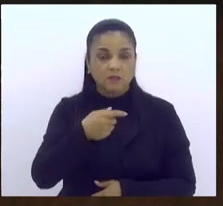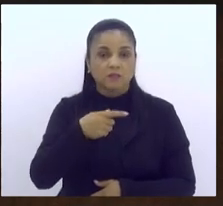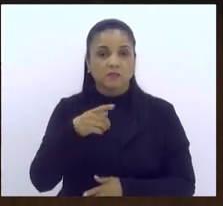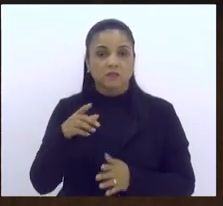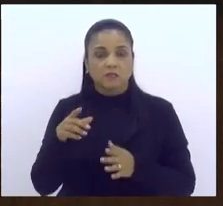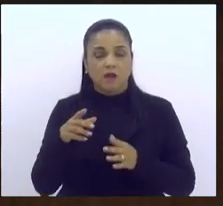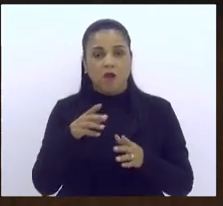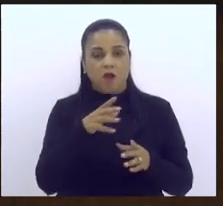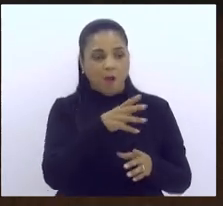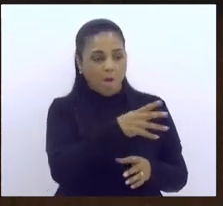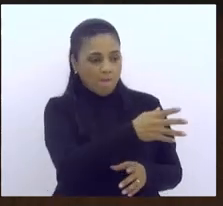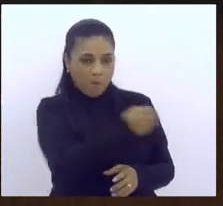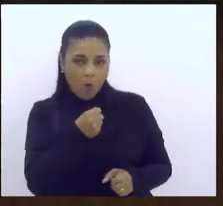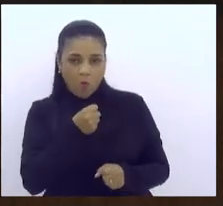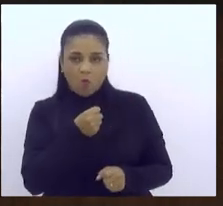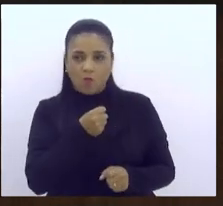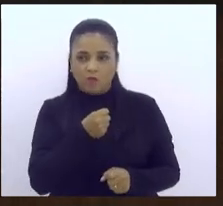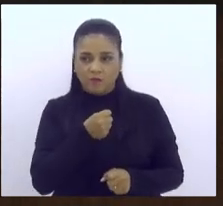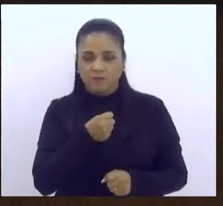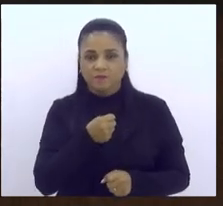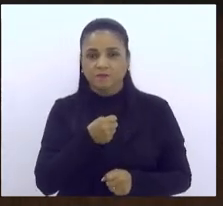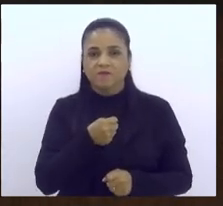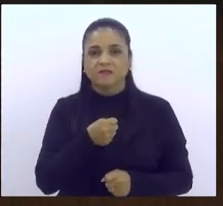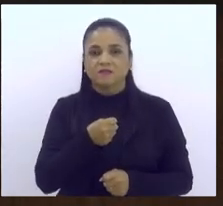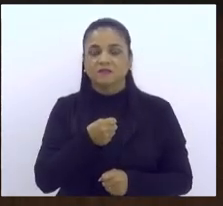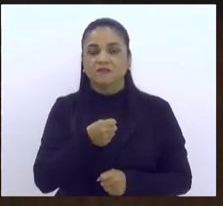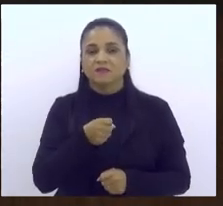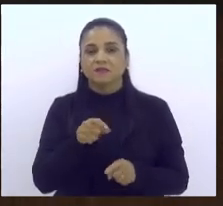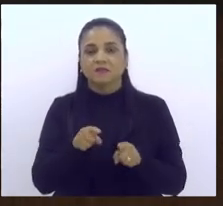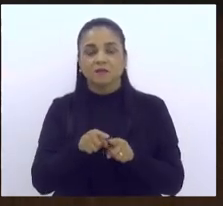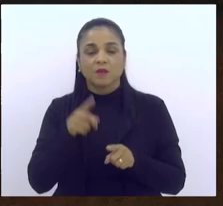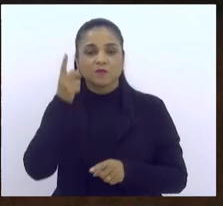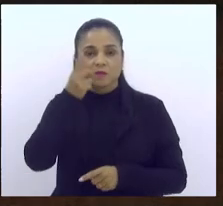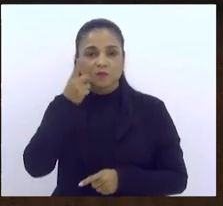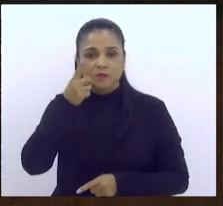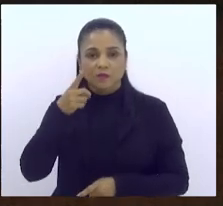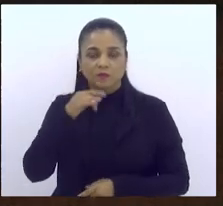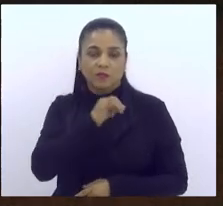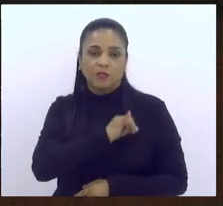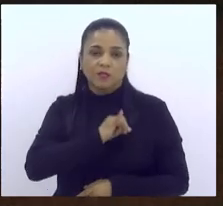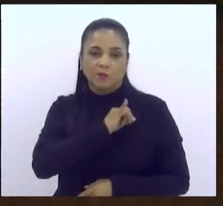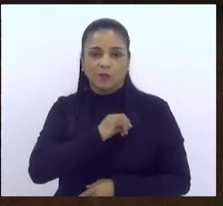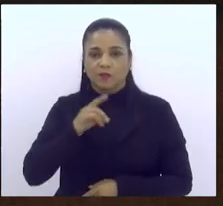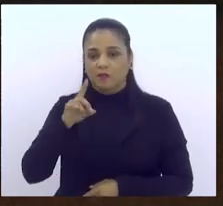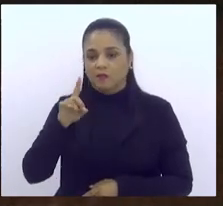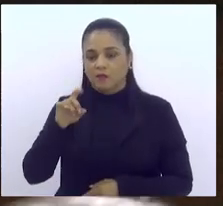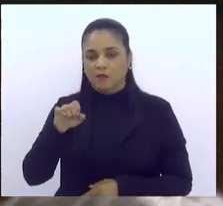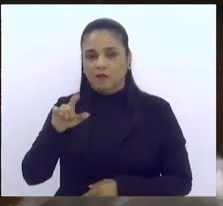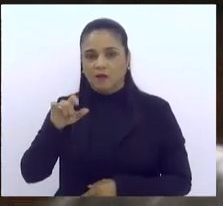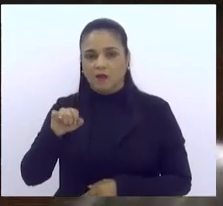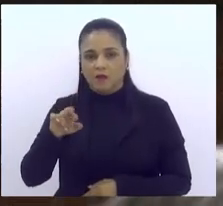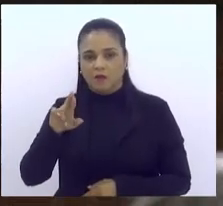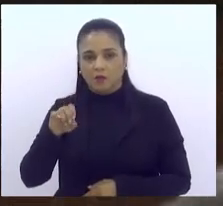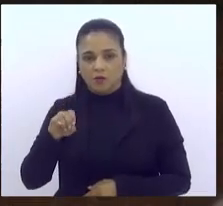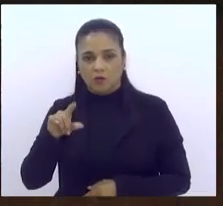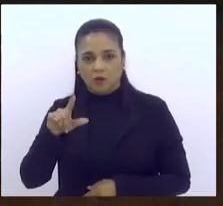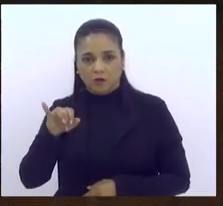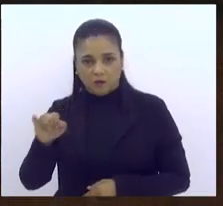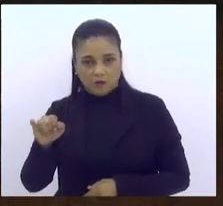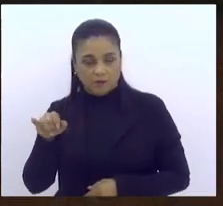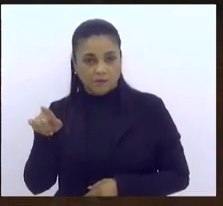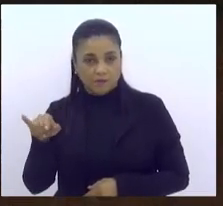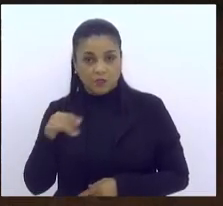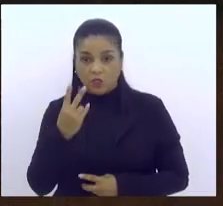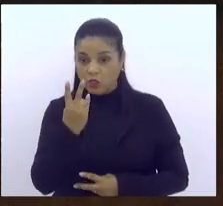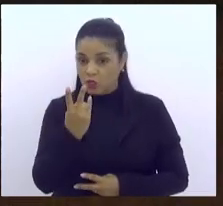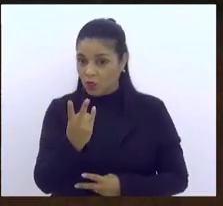quando nós temos um deputado que está, que também em Itaboraí, como foi o caso de Laroli, nós já mostramos dois casos que